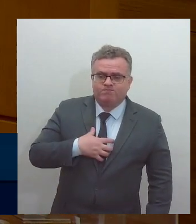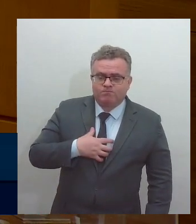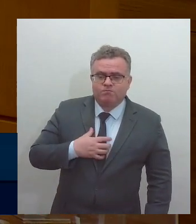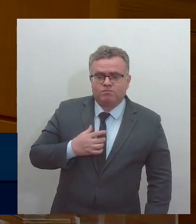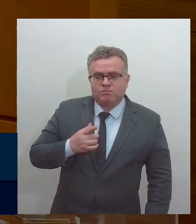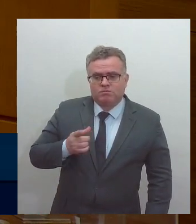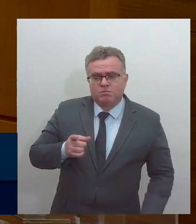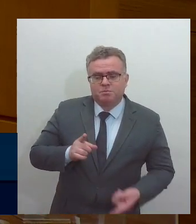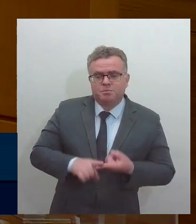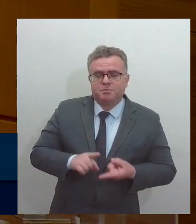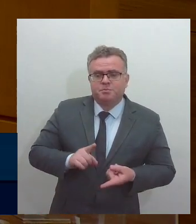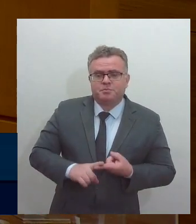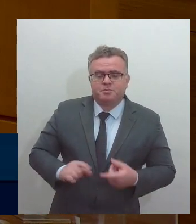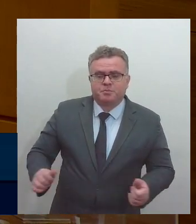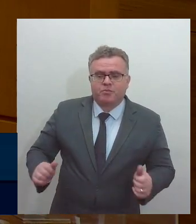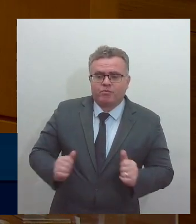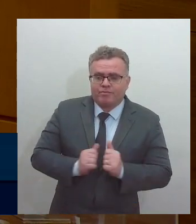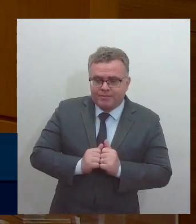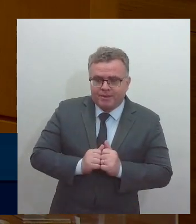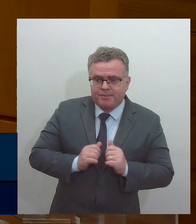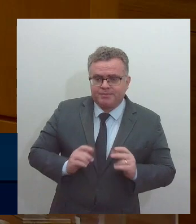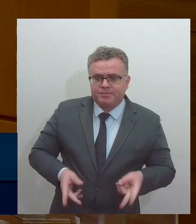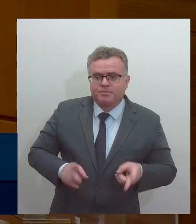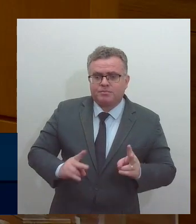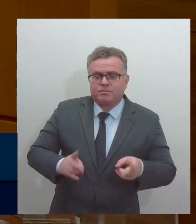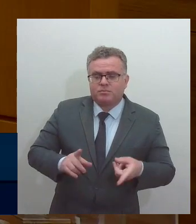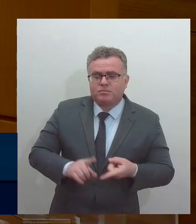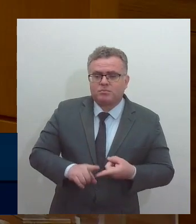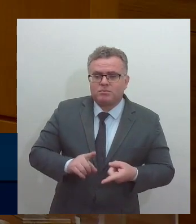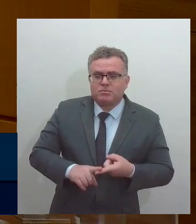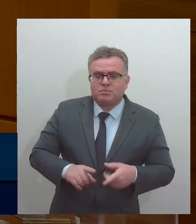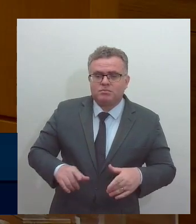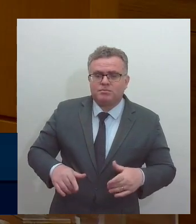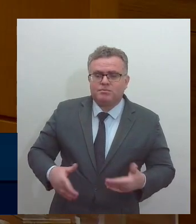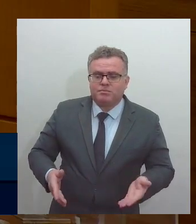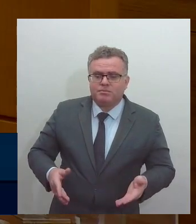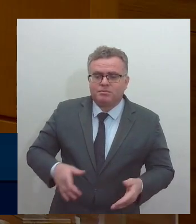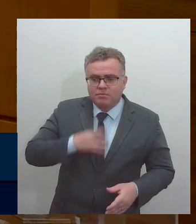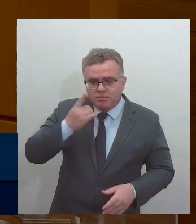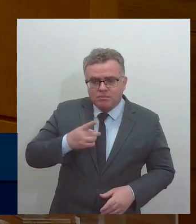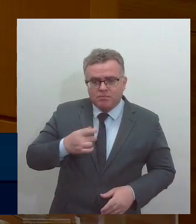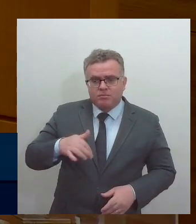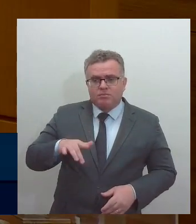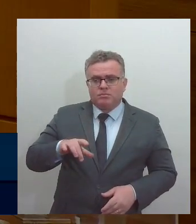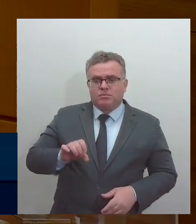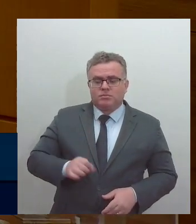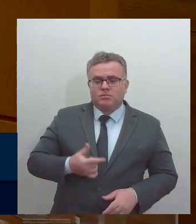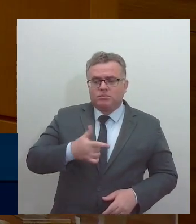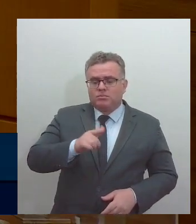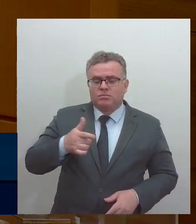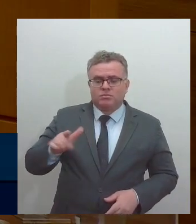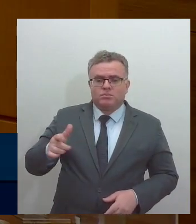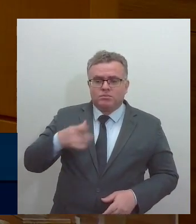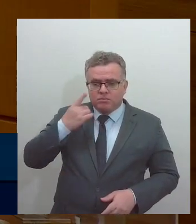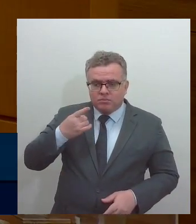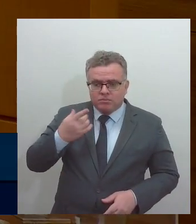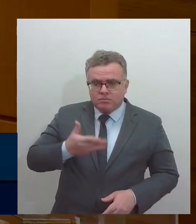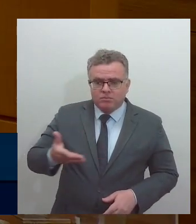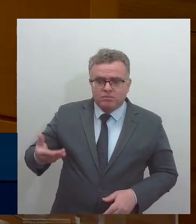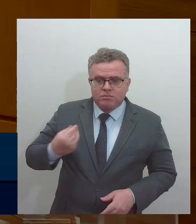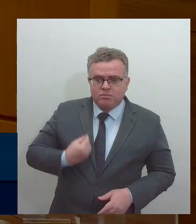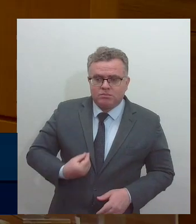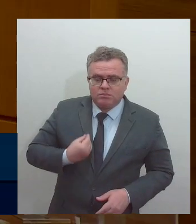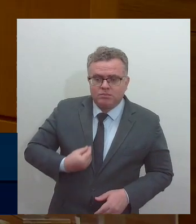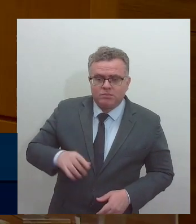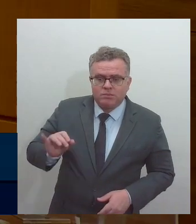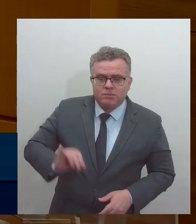muito também, o deputado Marcelo Sobral, dentre outros que estavam aqui naquele dia, eu acho que é importante, já que a final do Campeonato